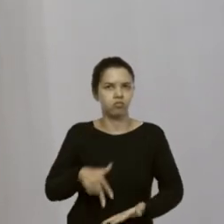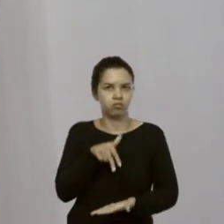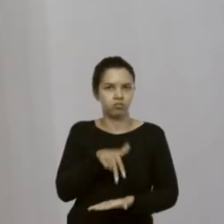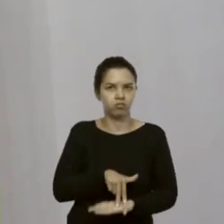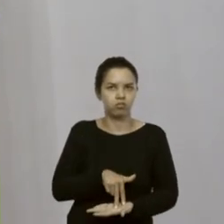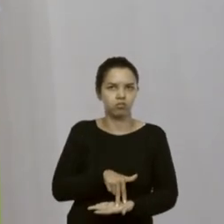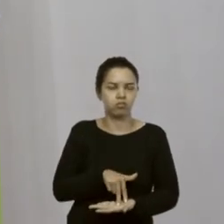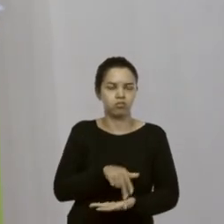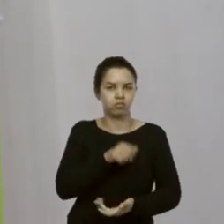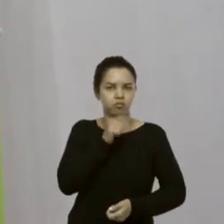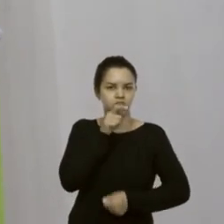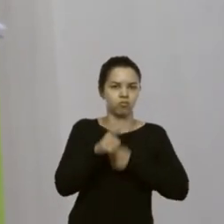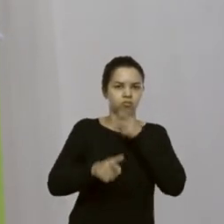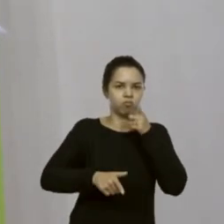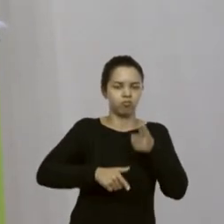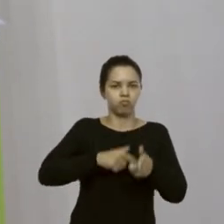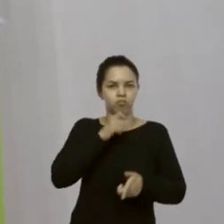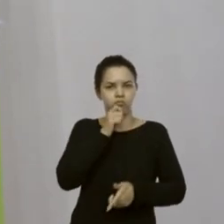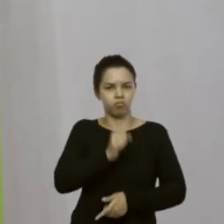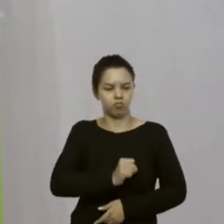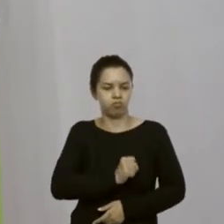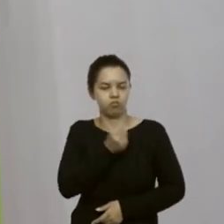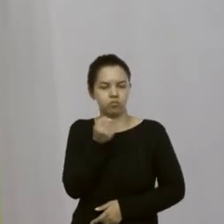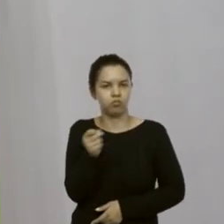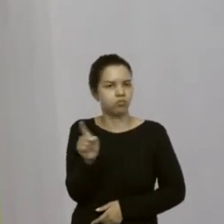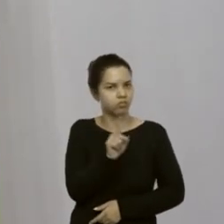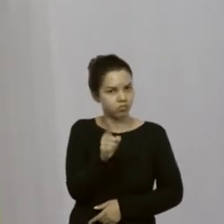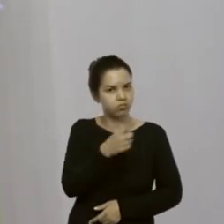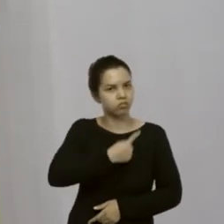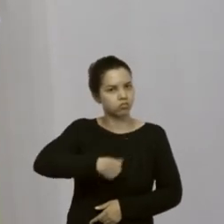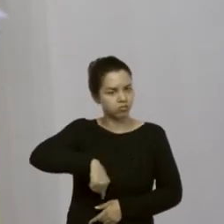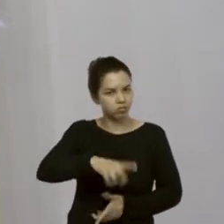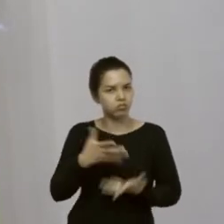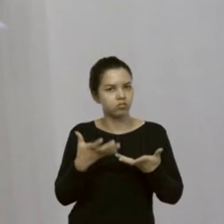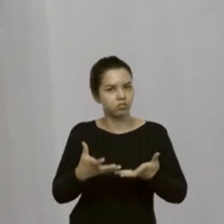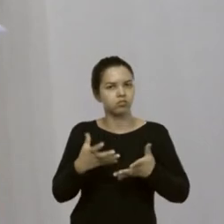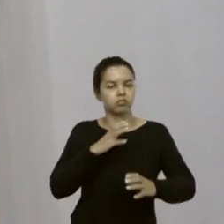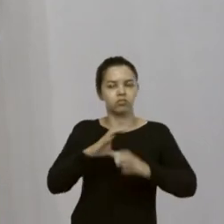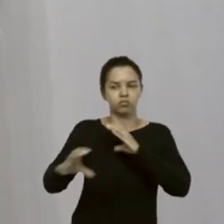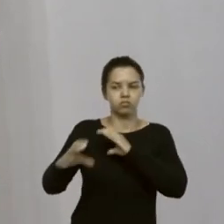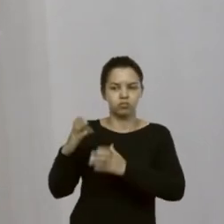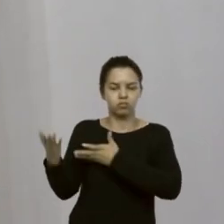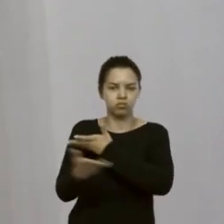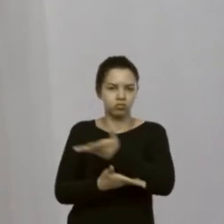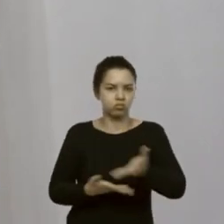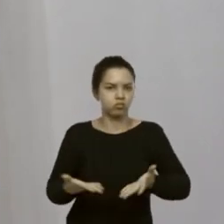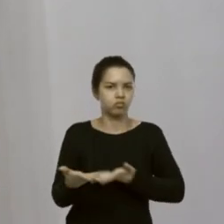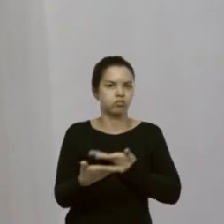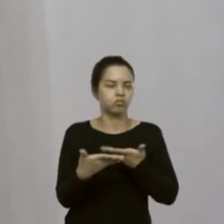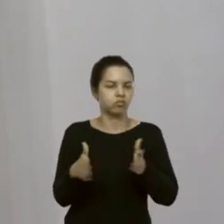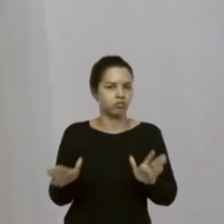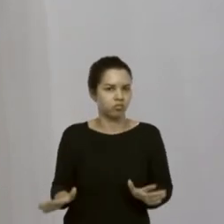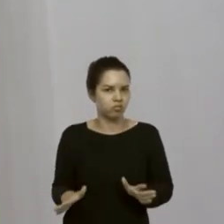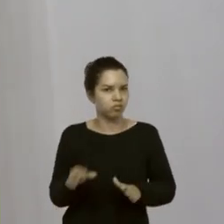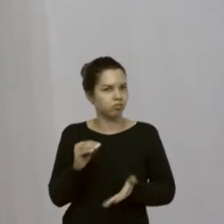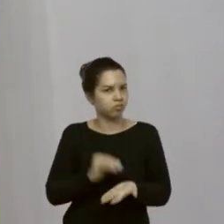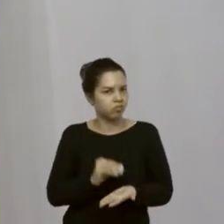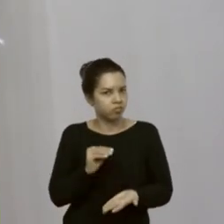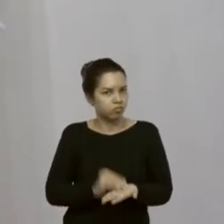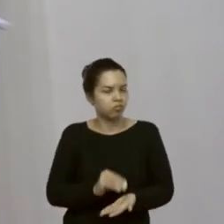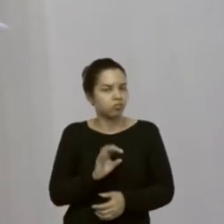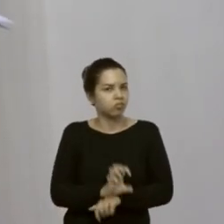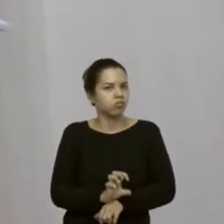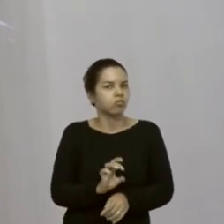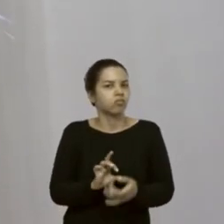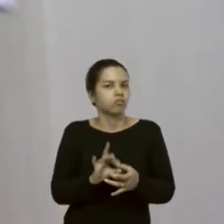forma agressiva ou odiosa. Somos a favor do diálogo franco e aberto, que nunca pode faltar no Estado democrático de